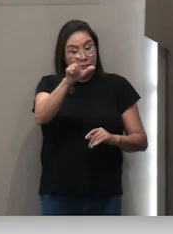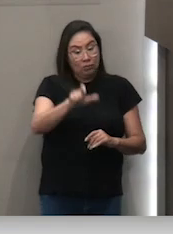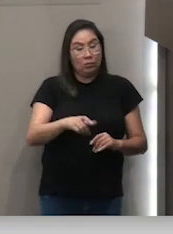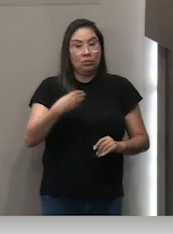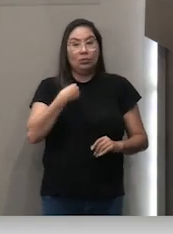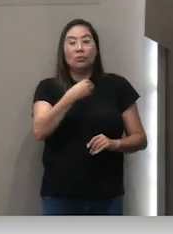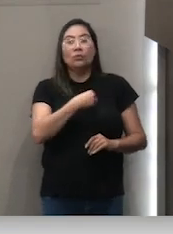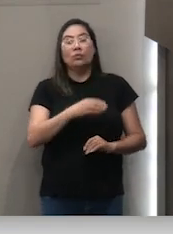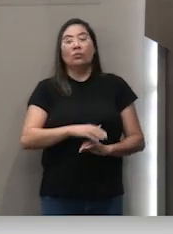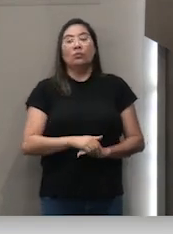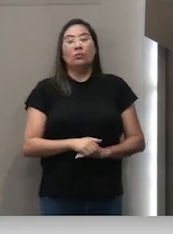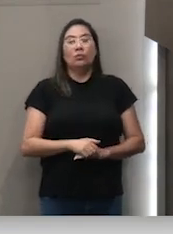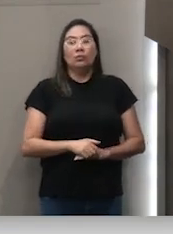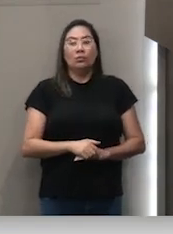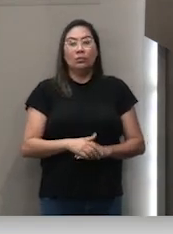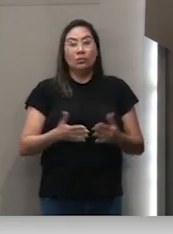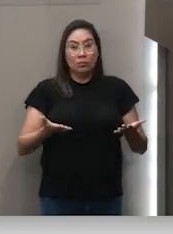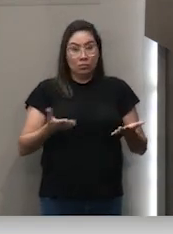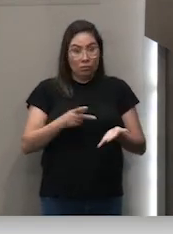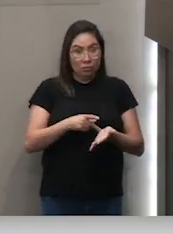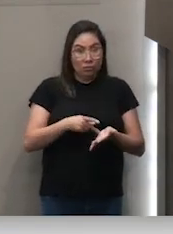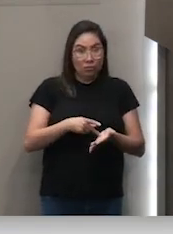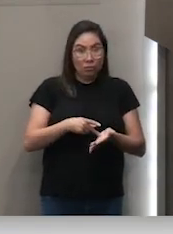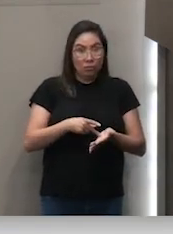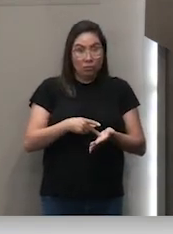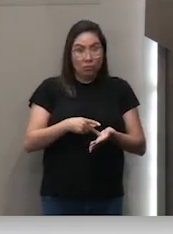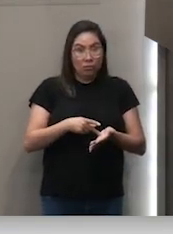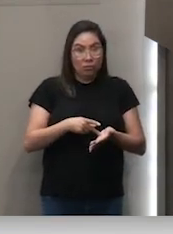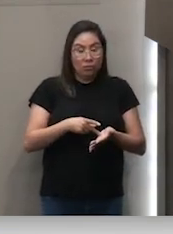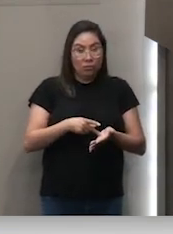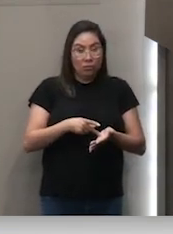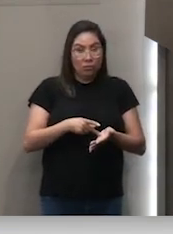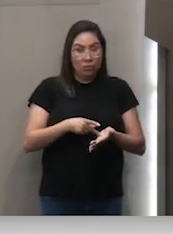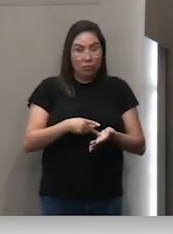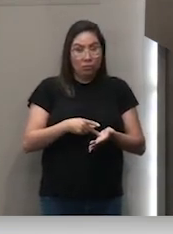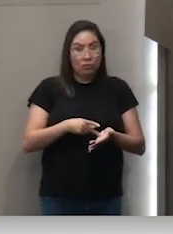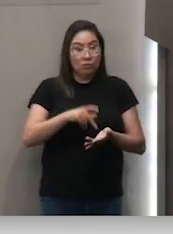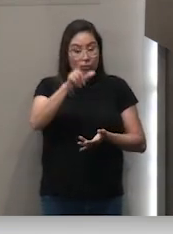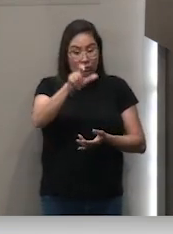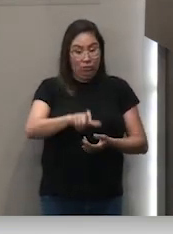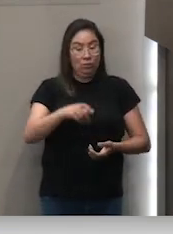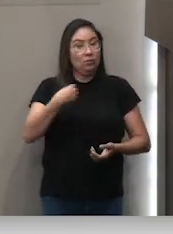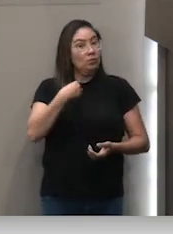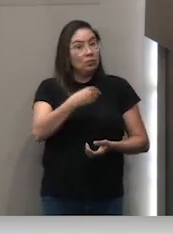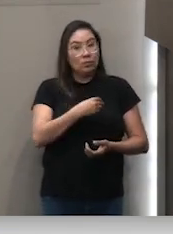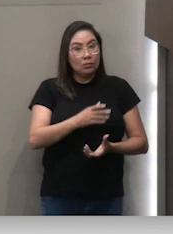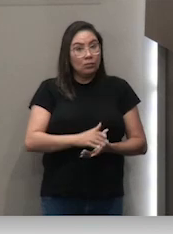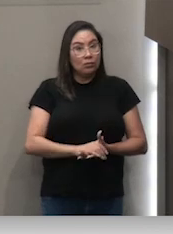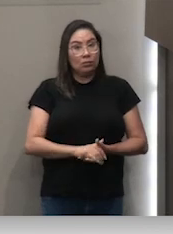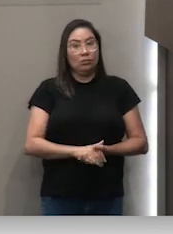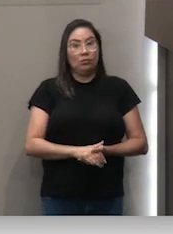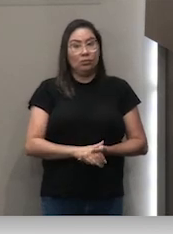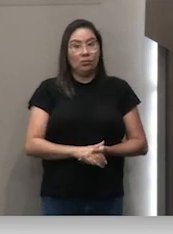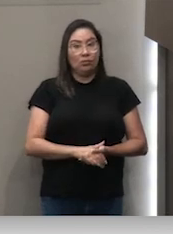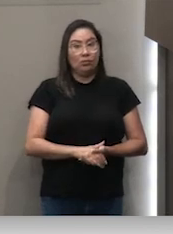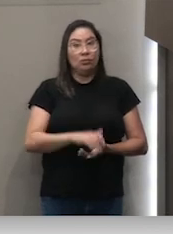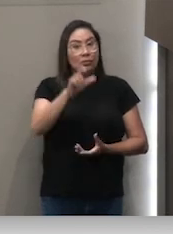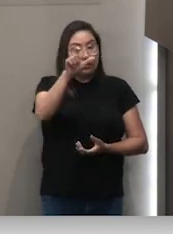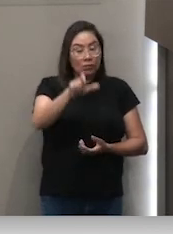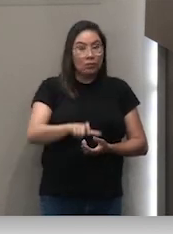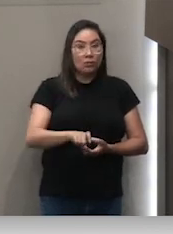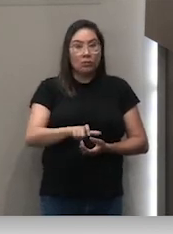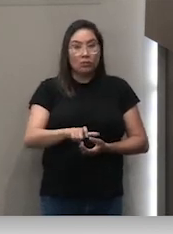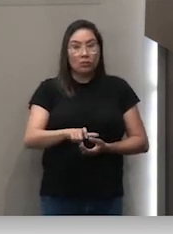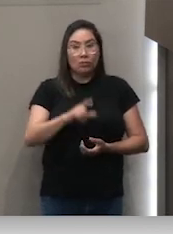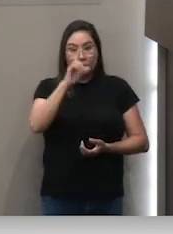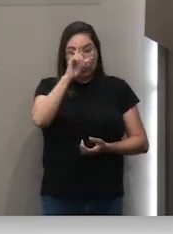médico. Não foi? Quem determina isso tudo é o médico. Quem determina, doutor